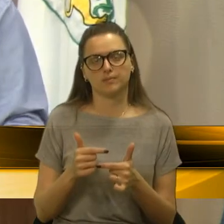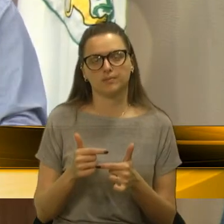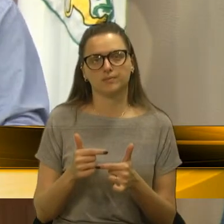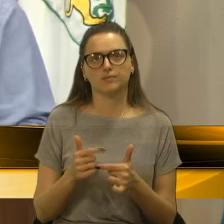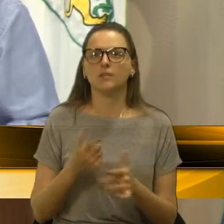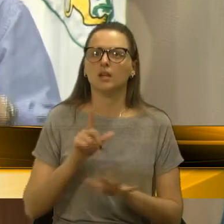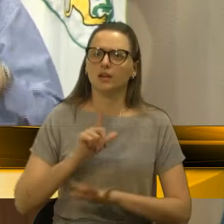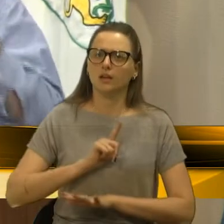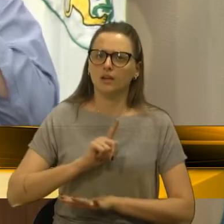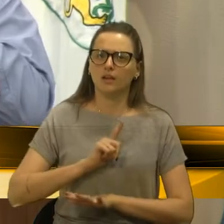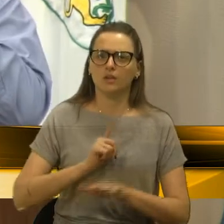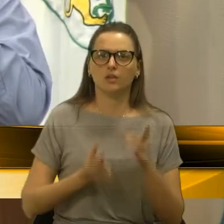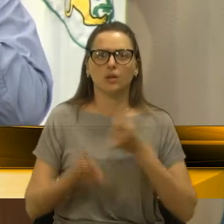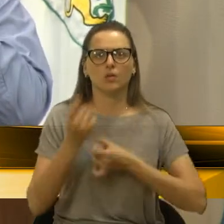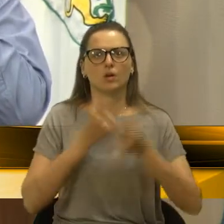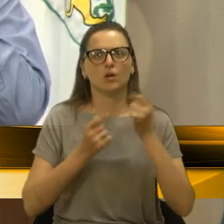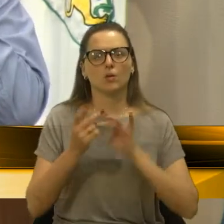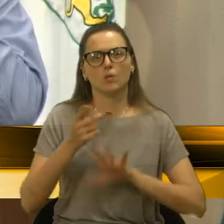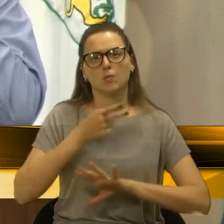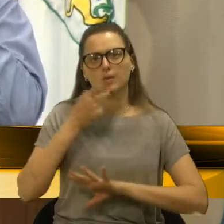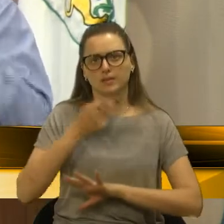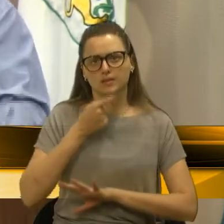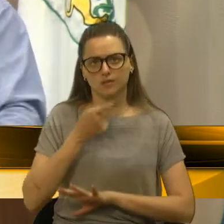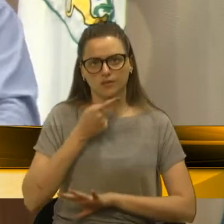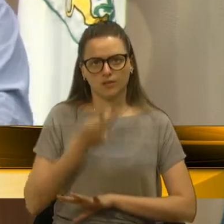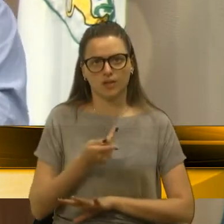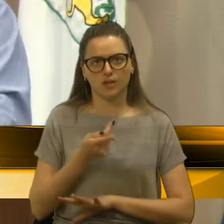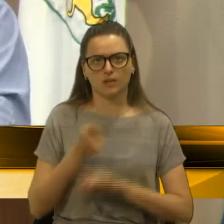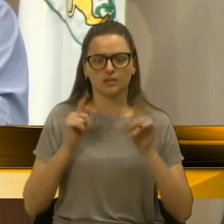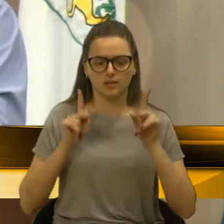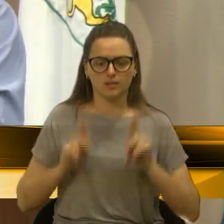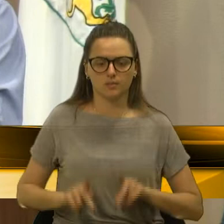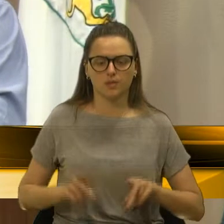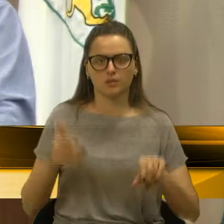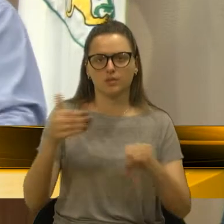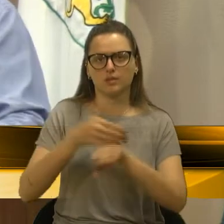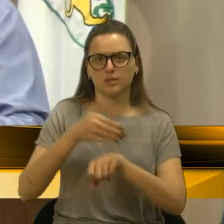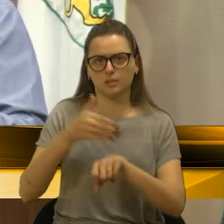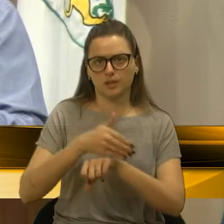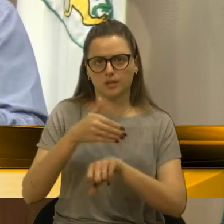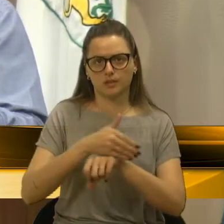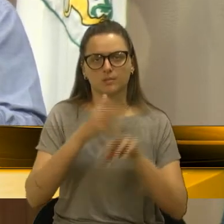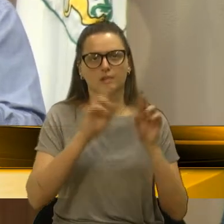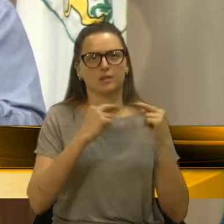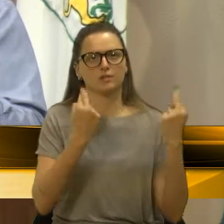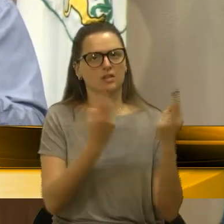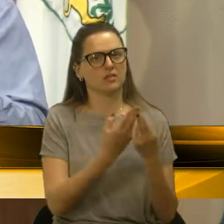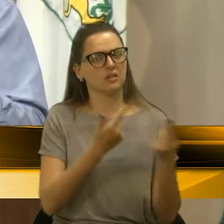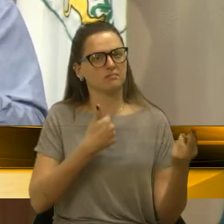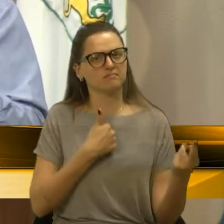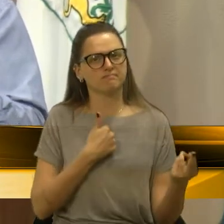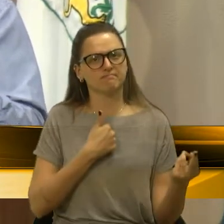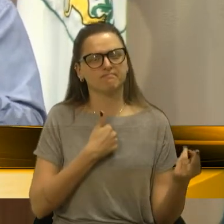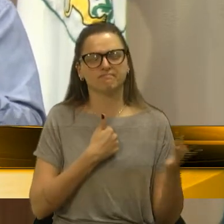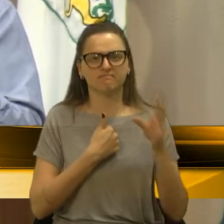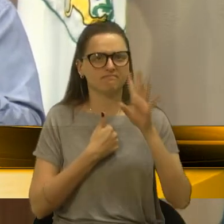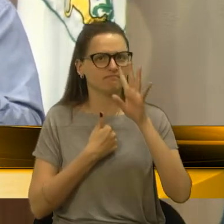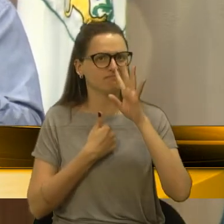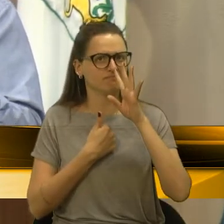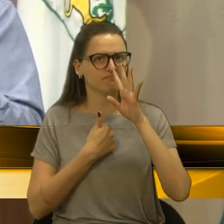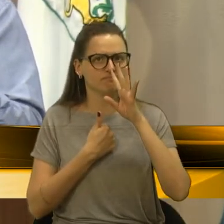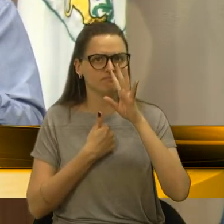Eu tenho aqui algumas manifestações das pessoas que participaram lá, que eu fico impressionado,